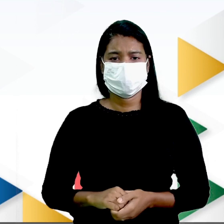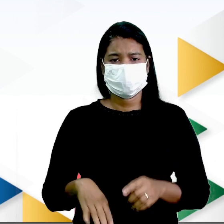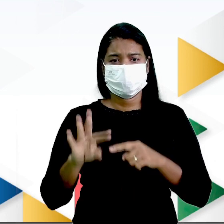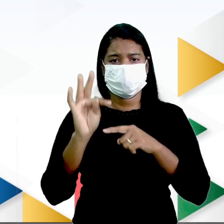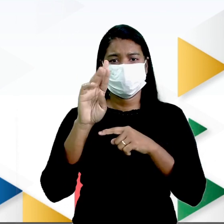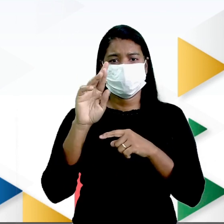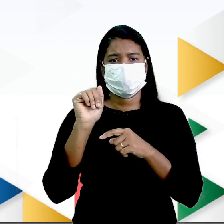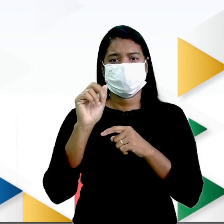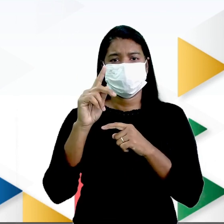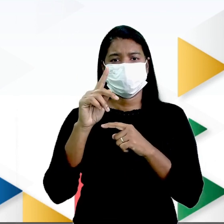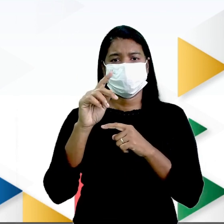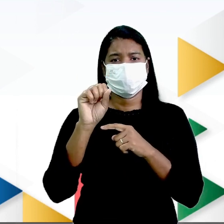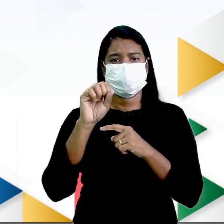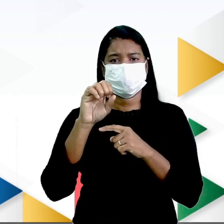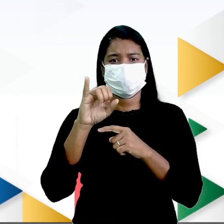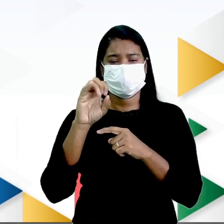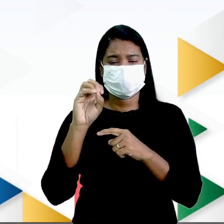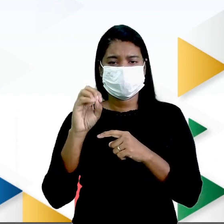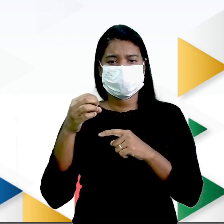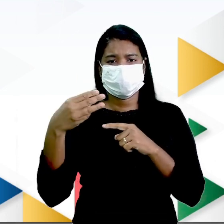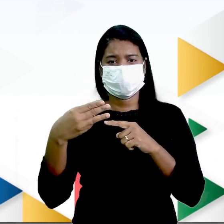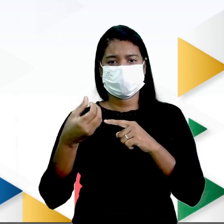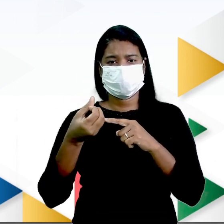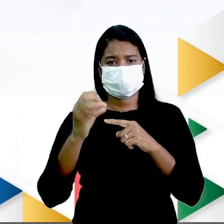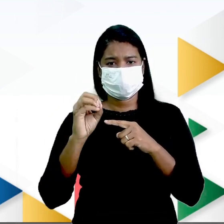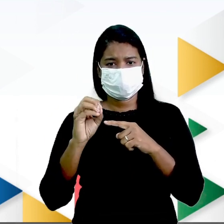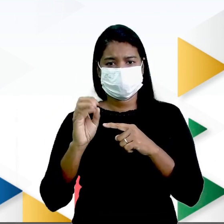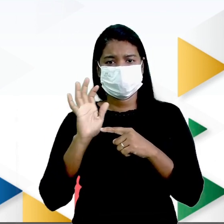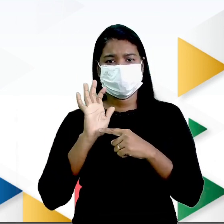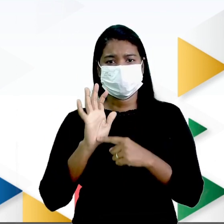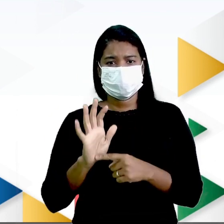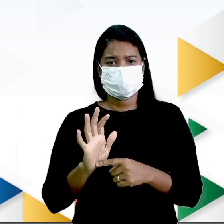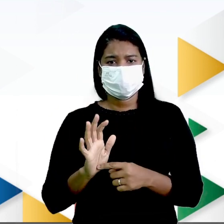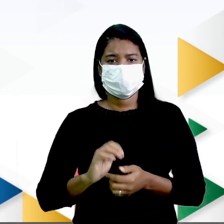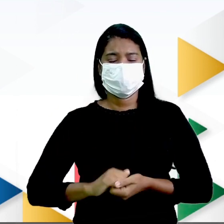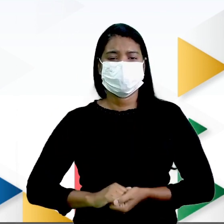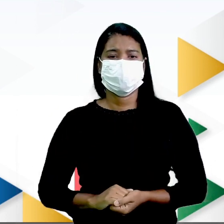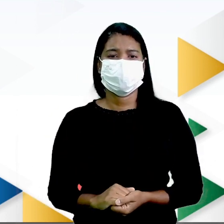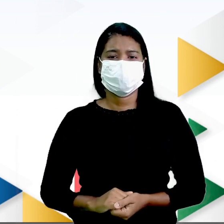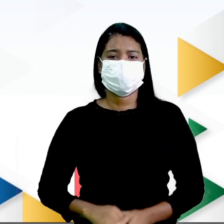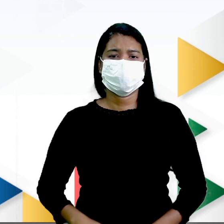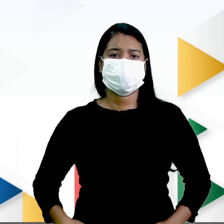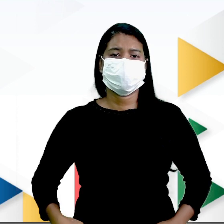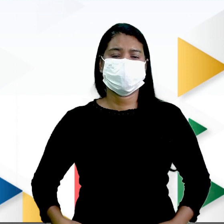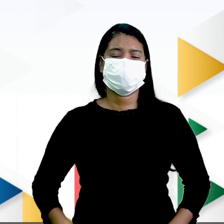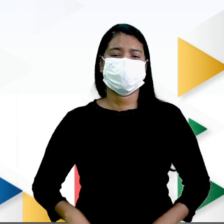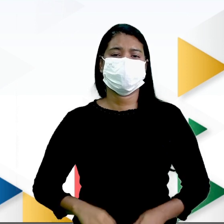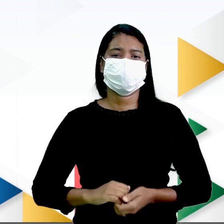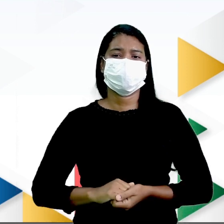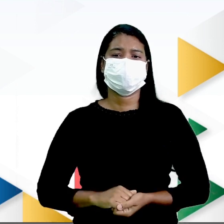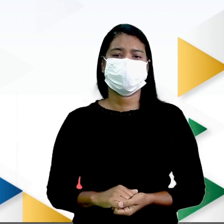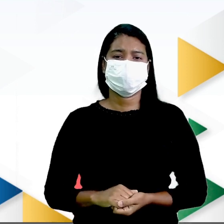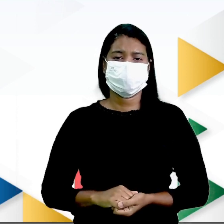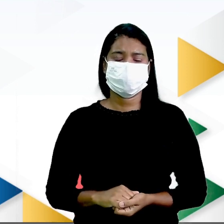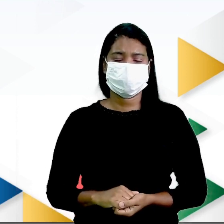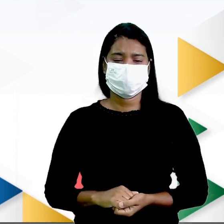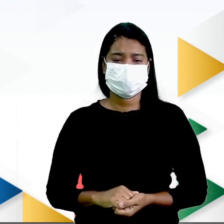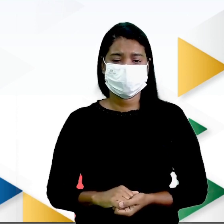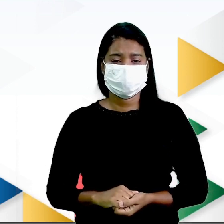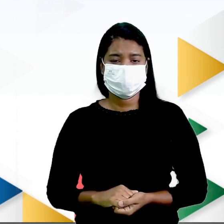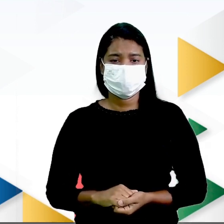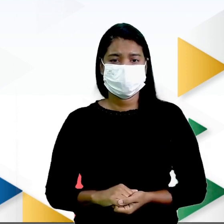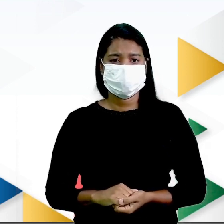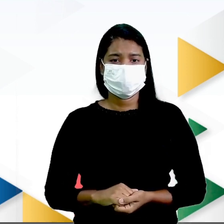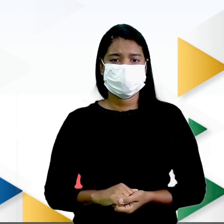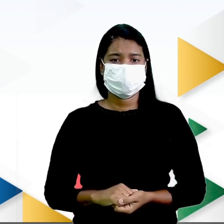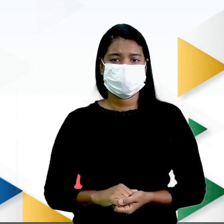o dobro de 180, que vai dar 360 graus. Confere comigo? Confere, né? Então, ó, aí eu tenho um pentágono. Eu